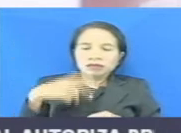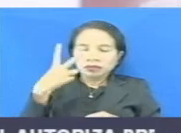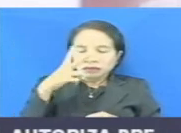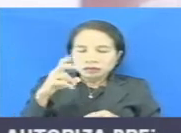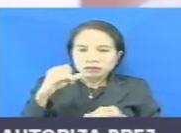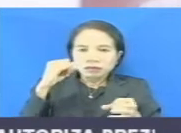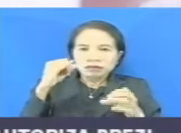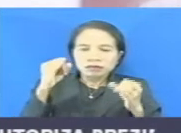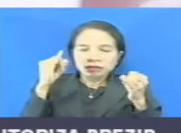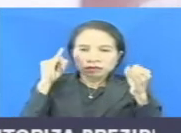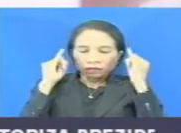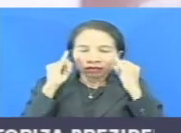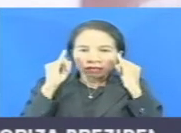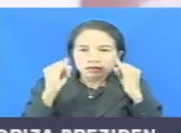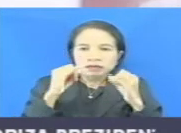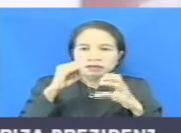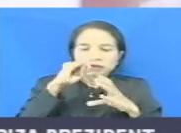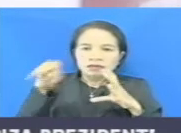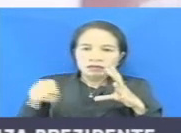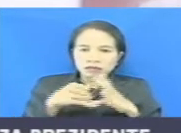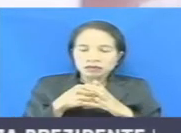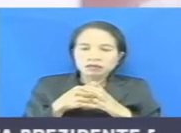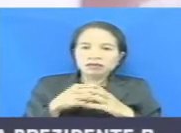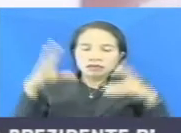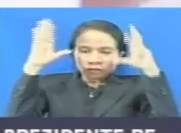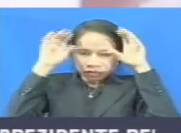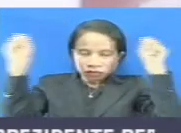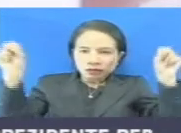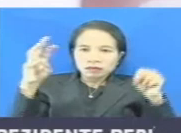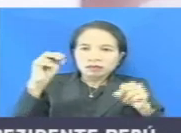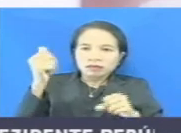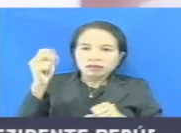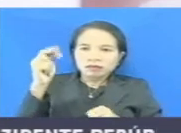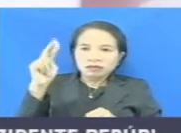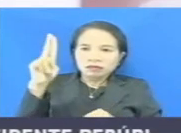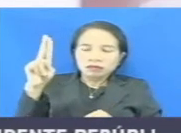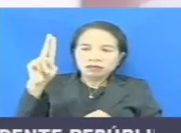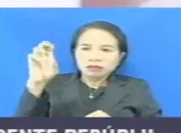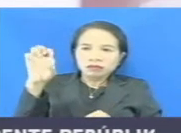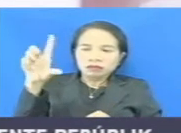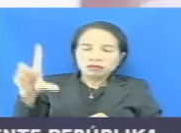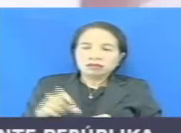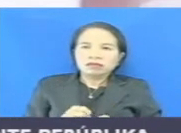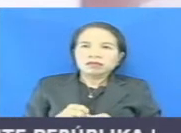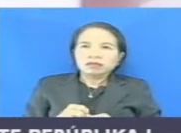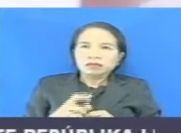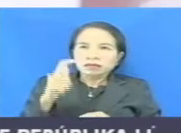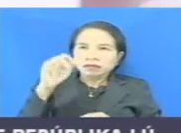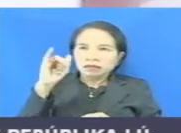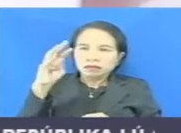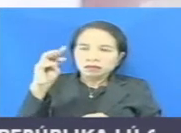entrevista jornalista Timóteo Guzmão ao presidente da LPU, Manuel Pinto, para o segmento 7 minutos para Rolo. Belo Timóteo, ao